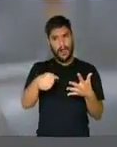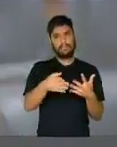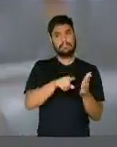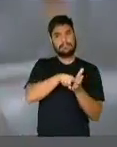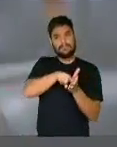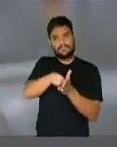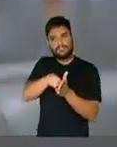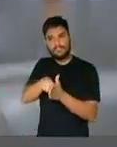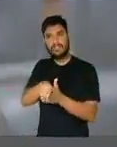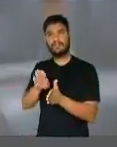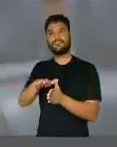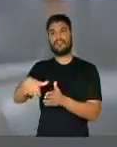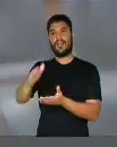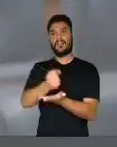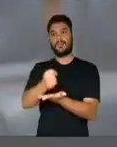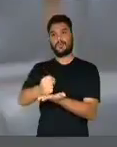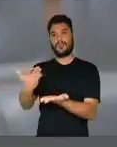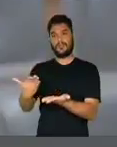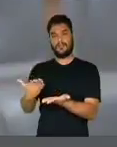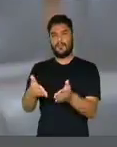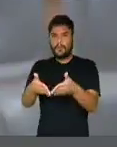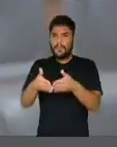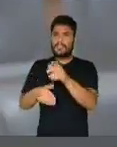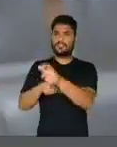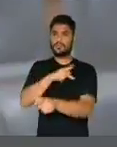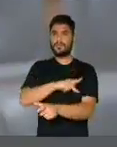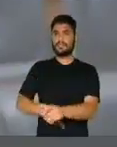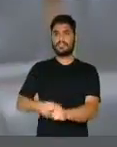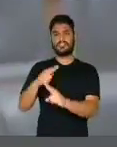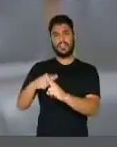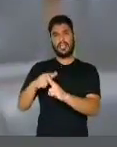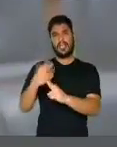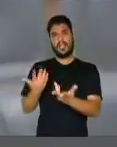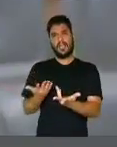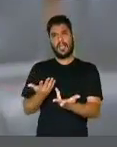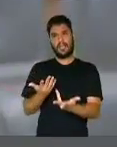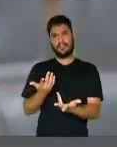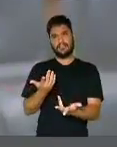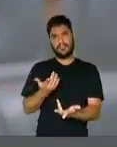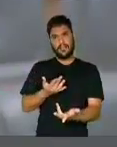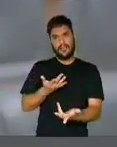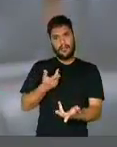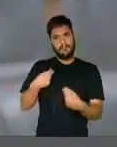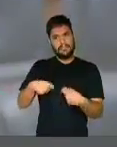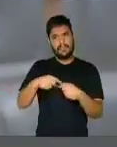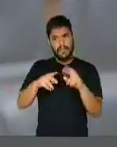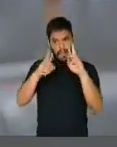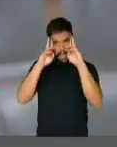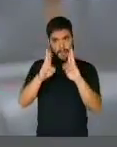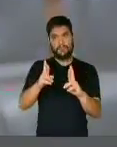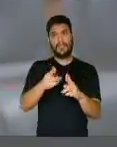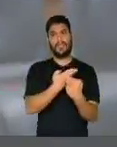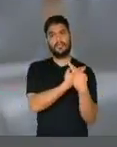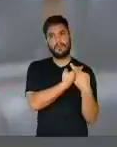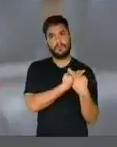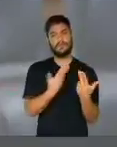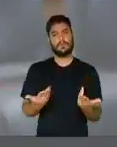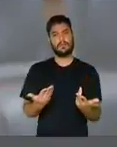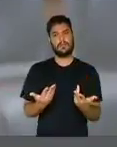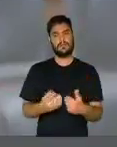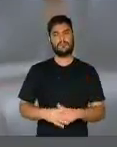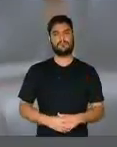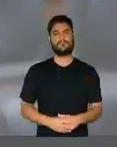coisa com zelo, o zelo público, e realmente não use a Caixa Econômica de maneira politiqueira, barata.